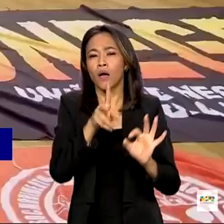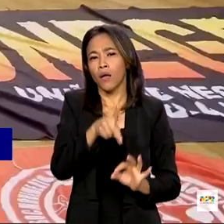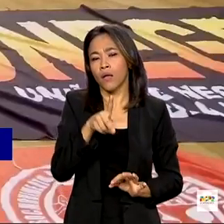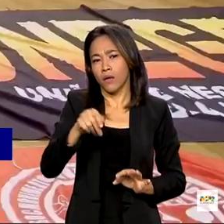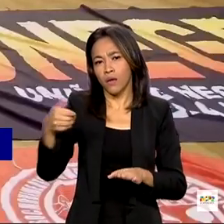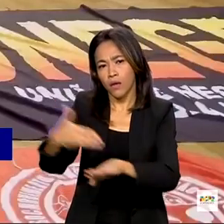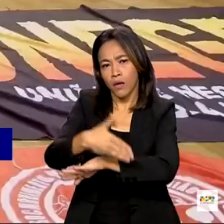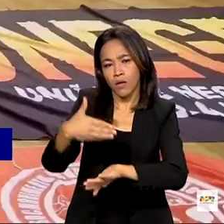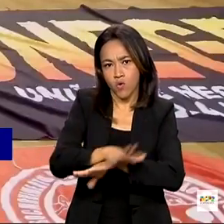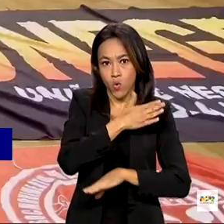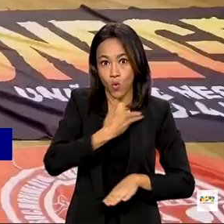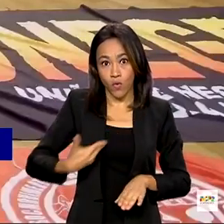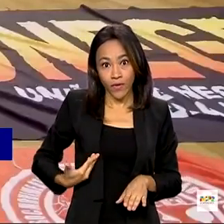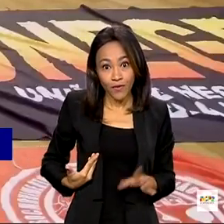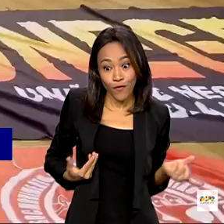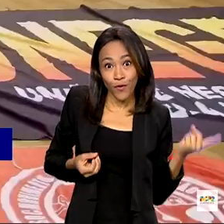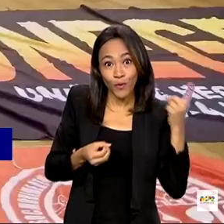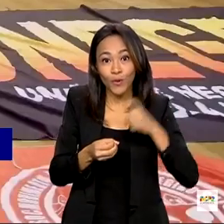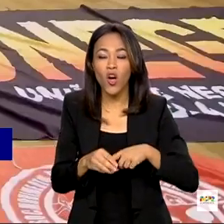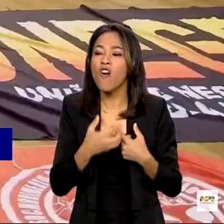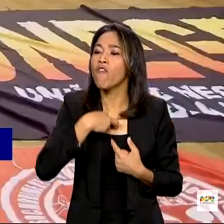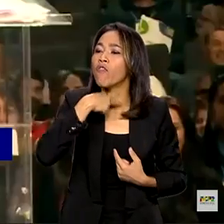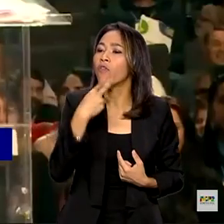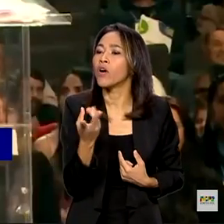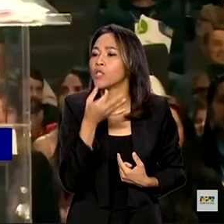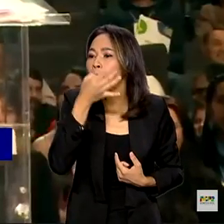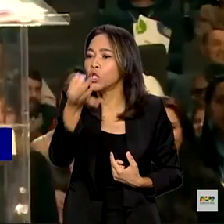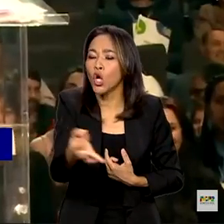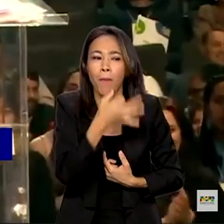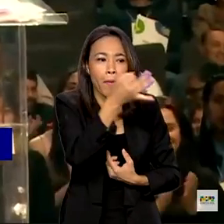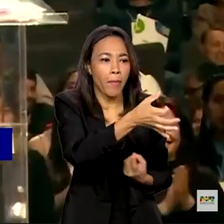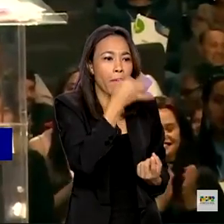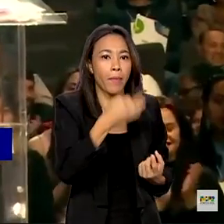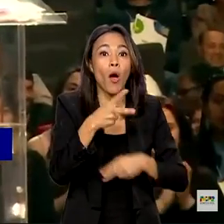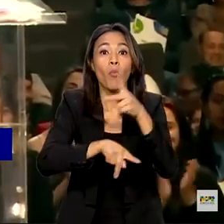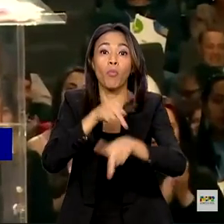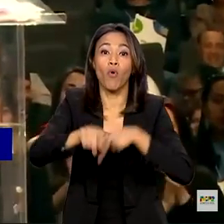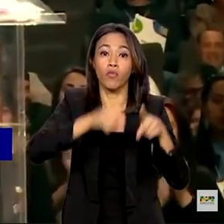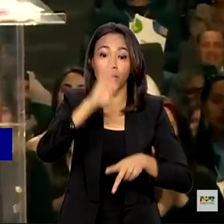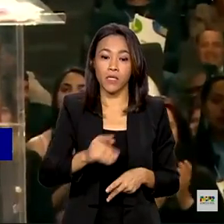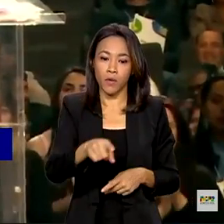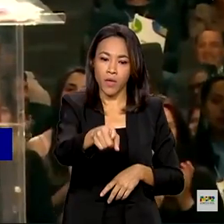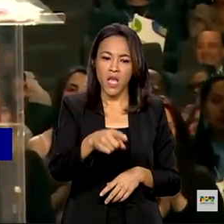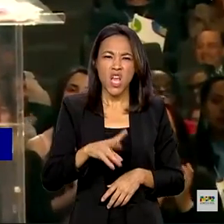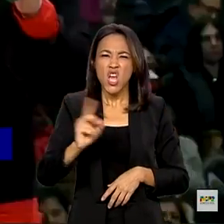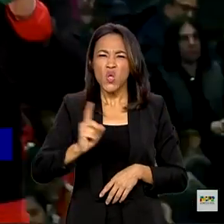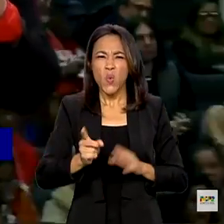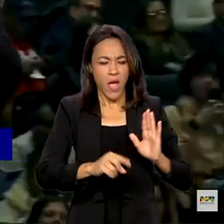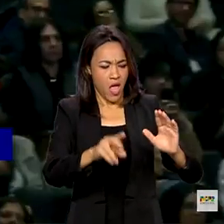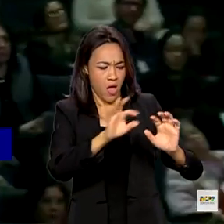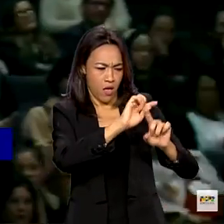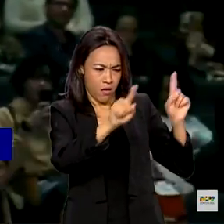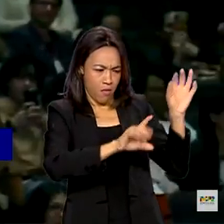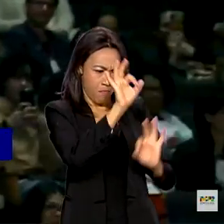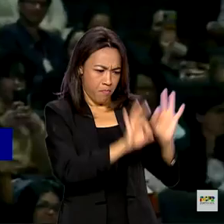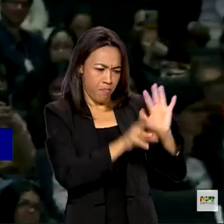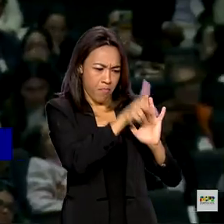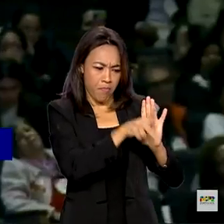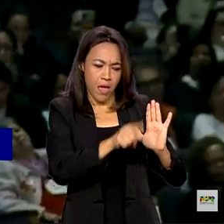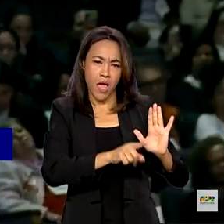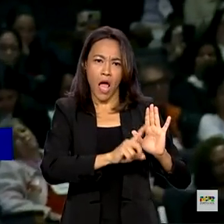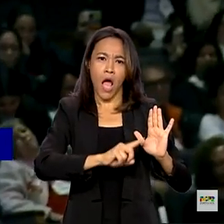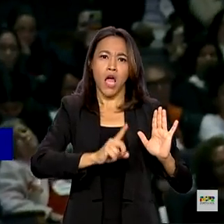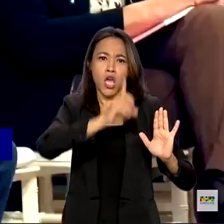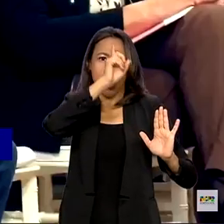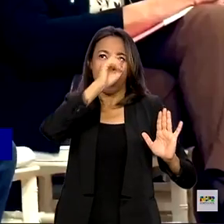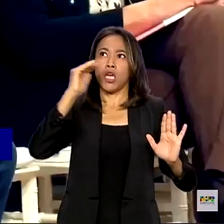participativo, o governo voltou a dar voz ao povo brasileiro. Não é o PPA que a autoridade fala, é o PPA que o